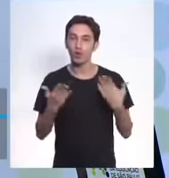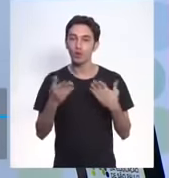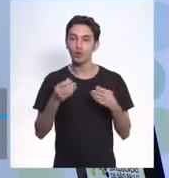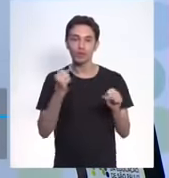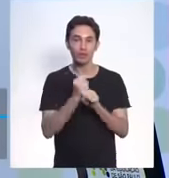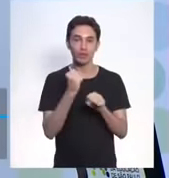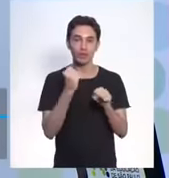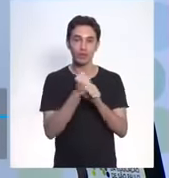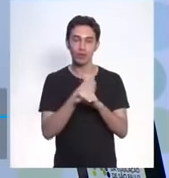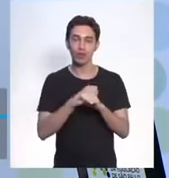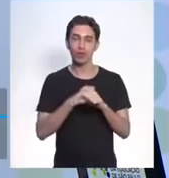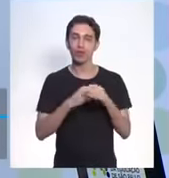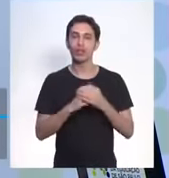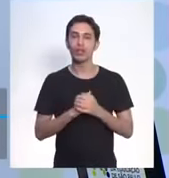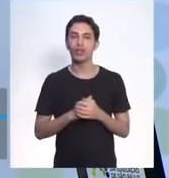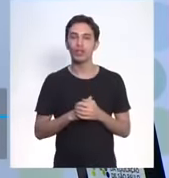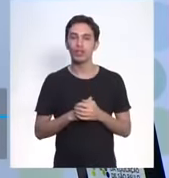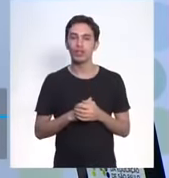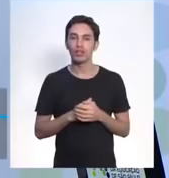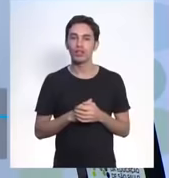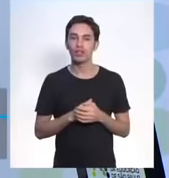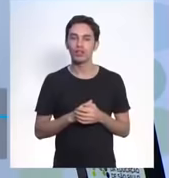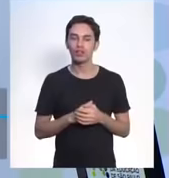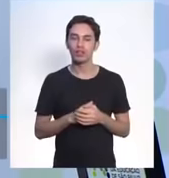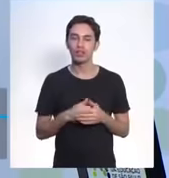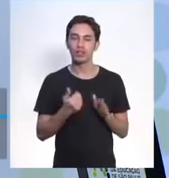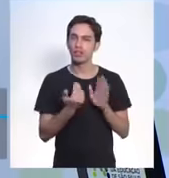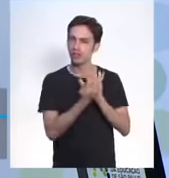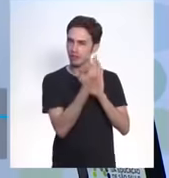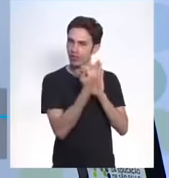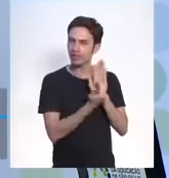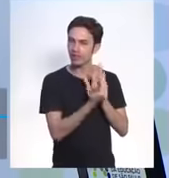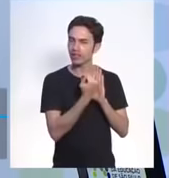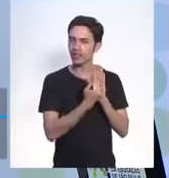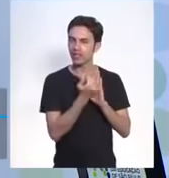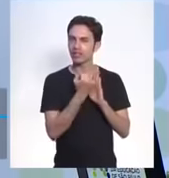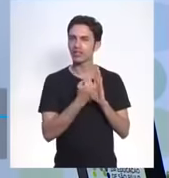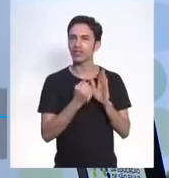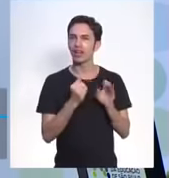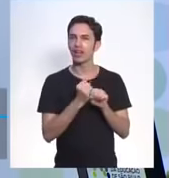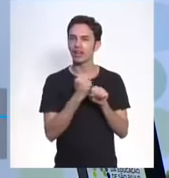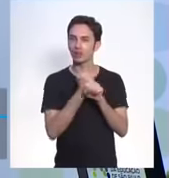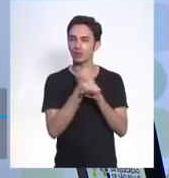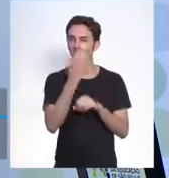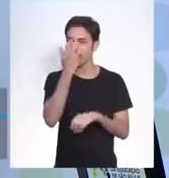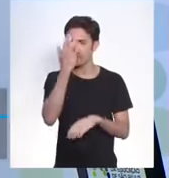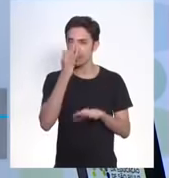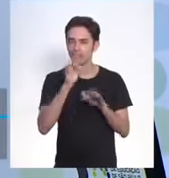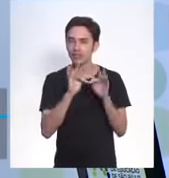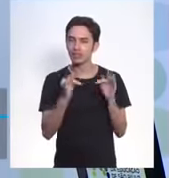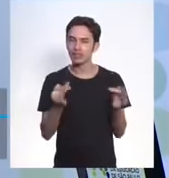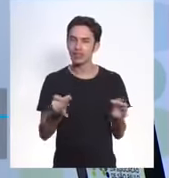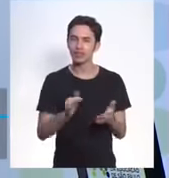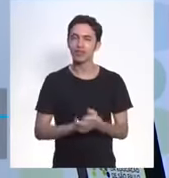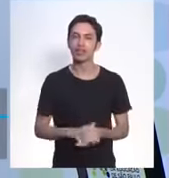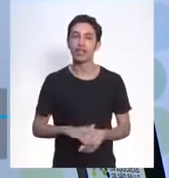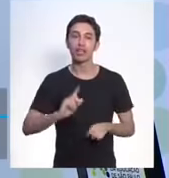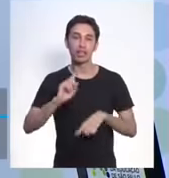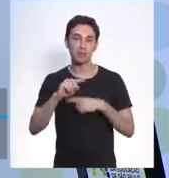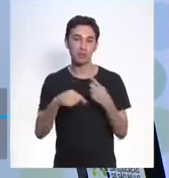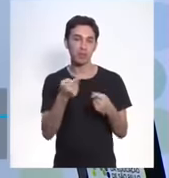constrói né acho que você só de você fazer a figura fica Tá talvez mais simples aí se vocês puderem